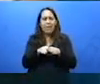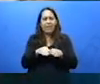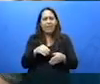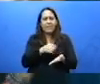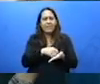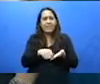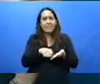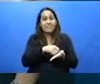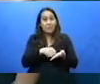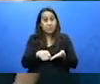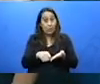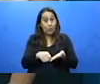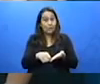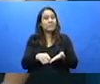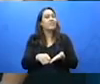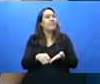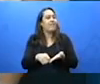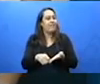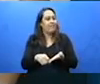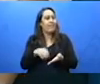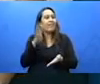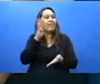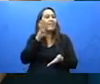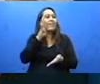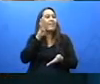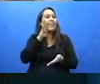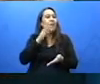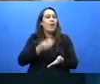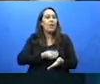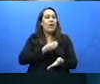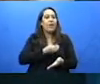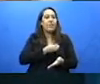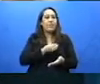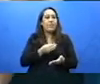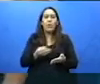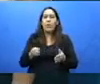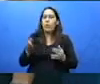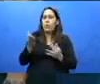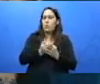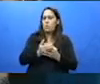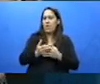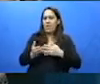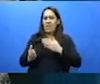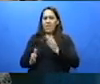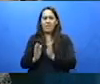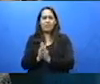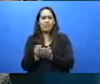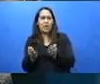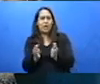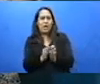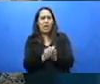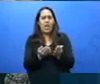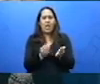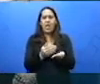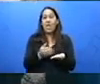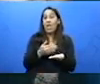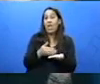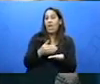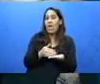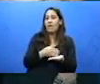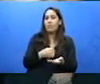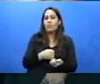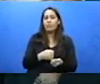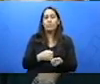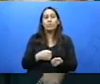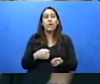No estado de São Paulo, viveu entre livros desde criança. Quando tinha mais de 40